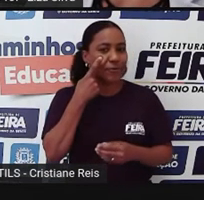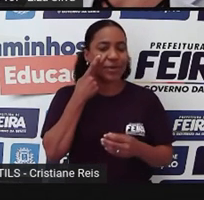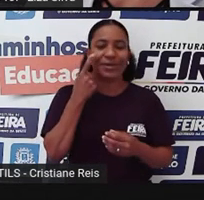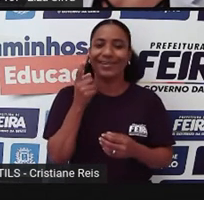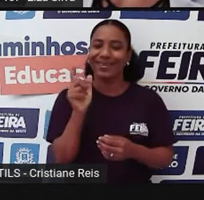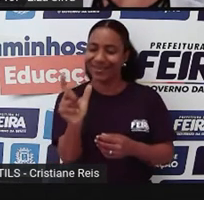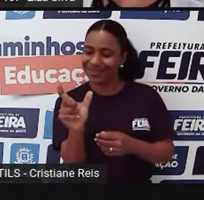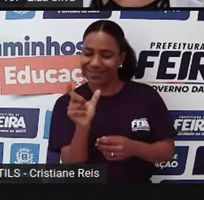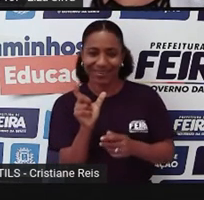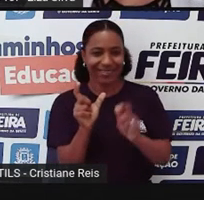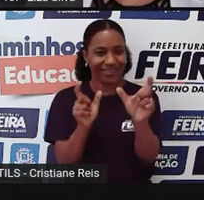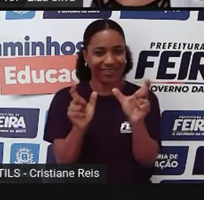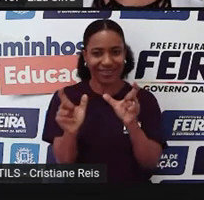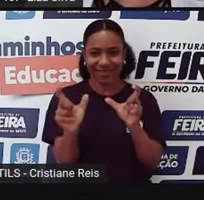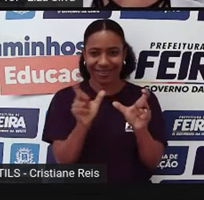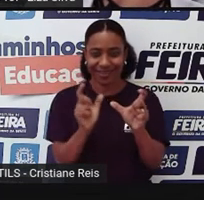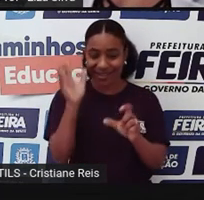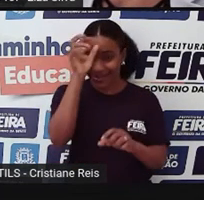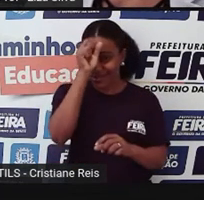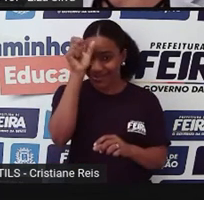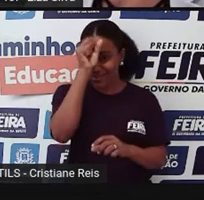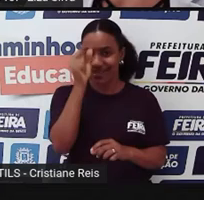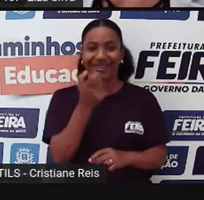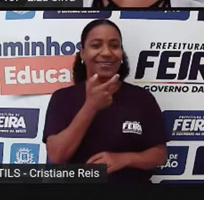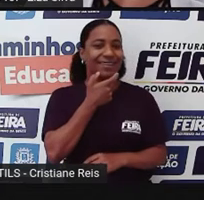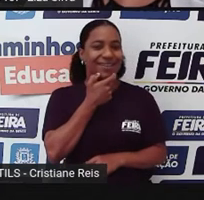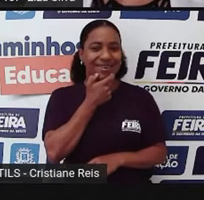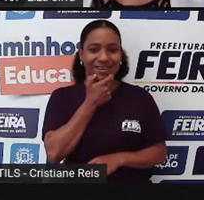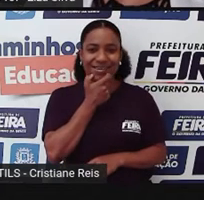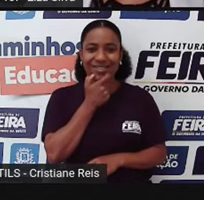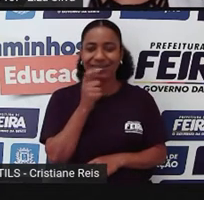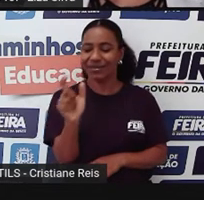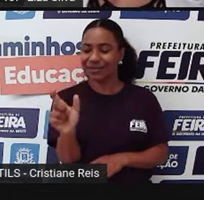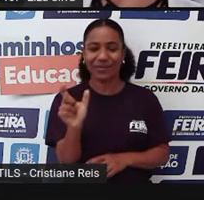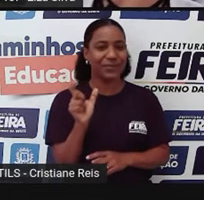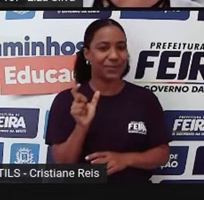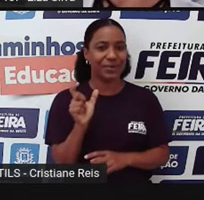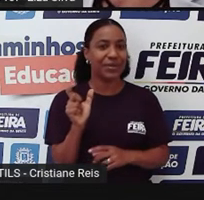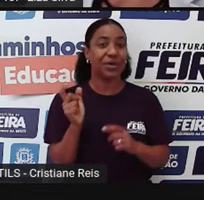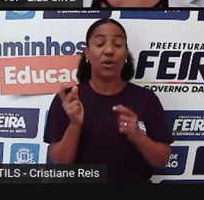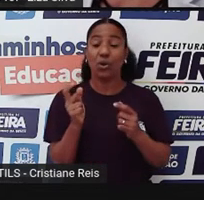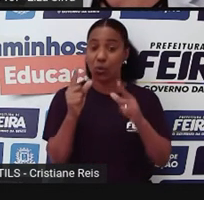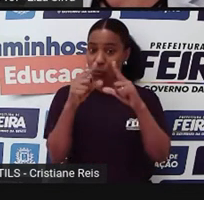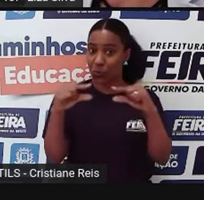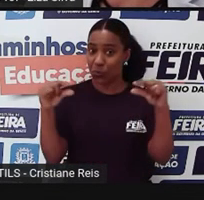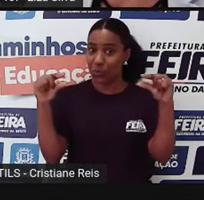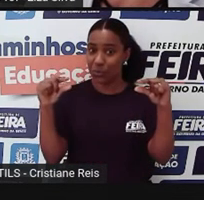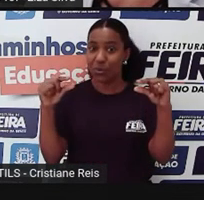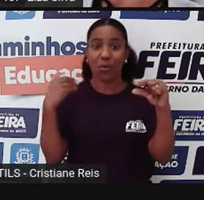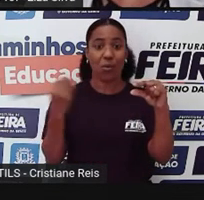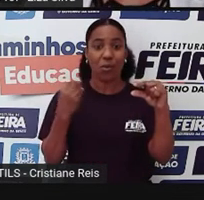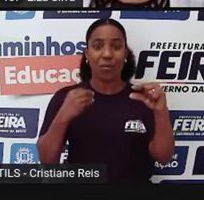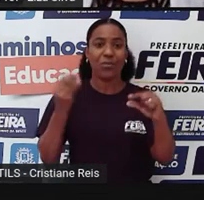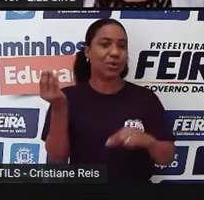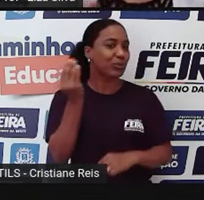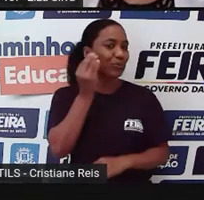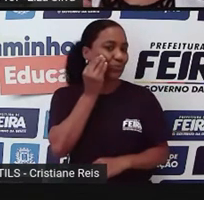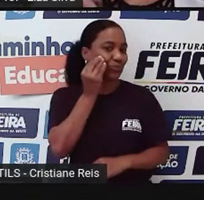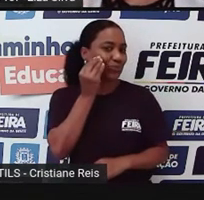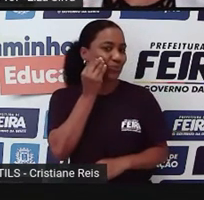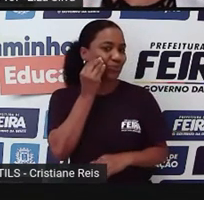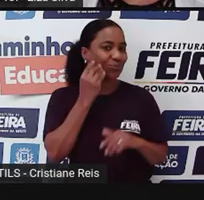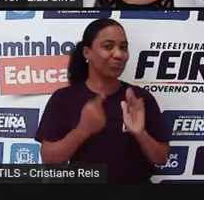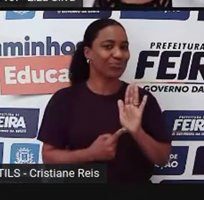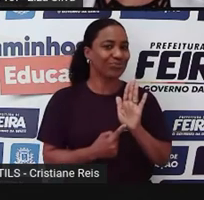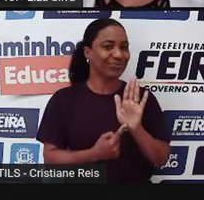de vocabulário e aprender algumas expressões para nós nos apresentarmos em inglês e não